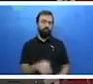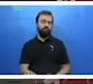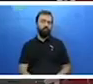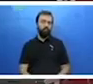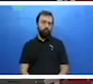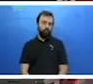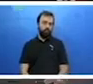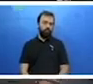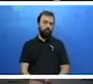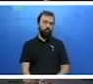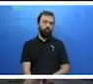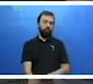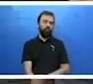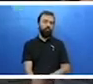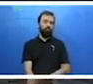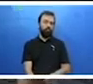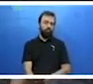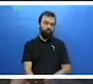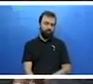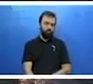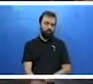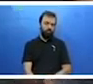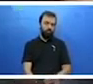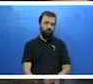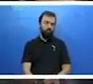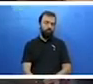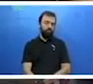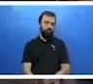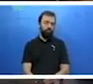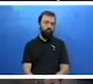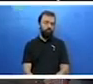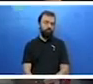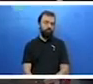está dizendo e responder às atividades.